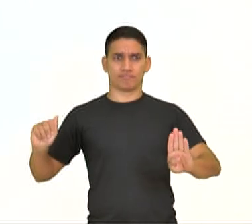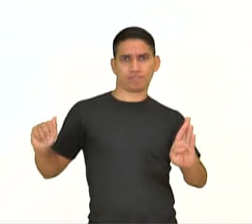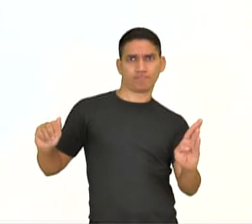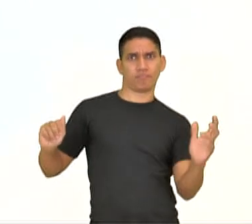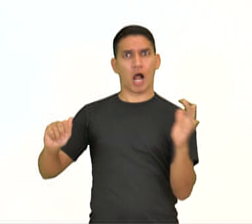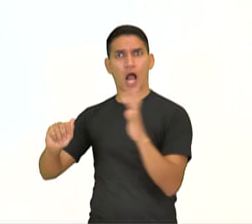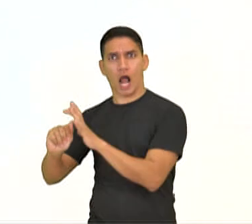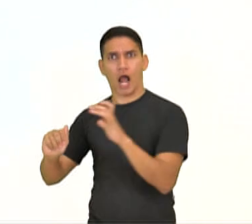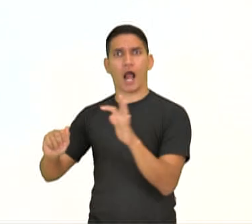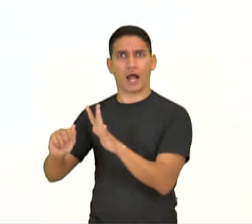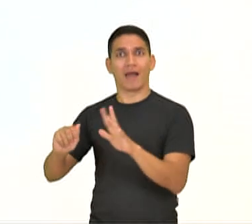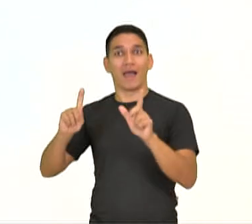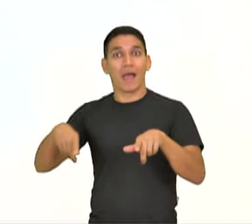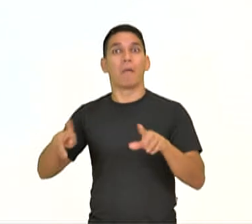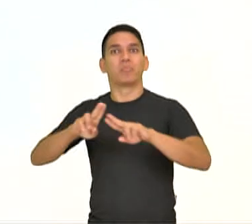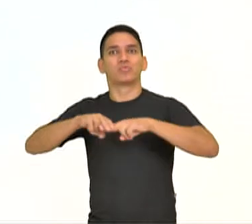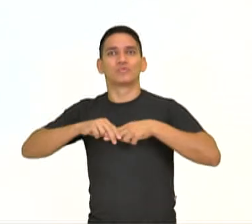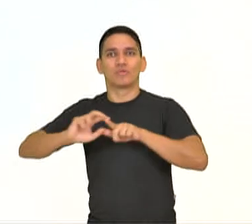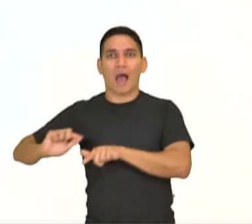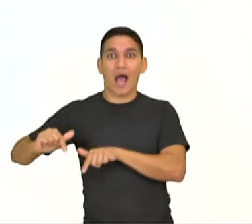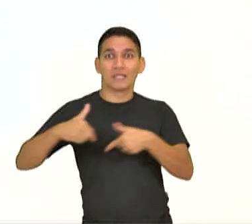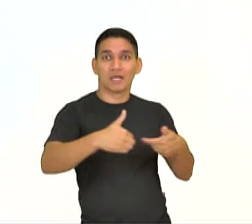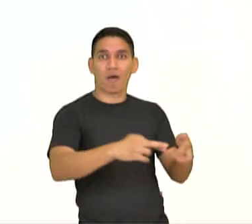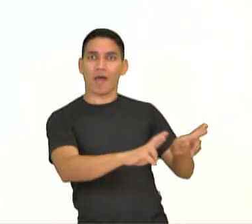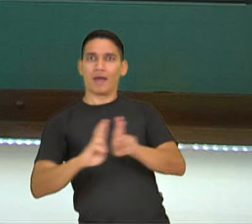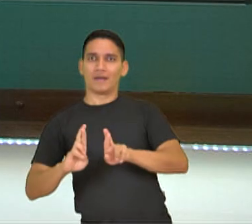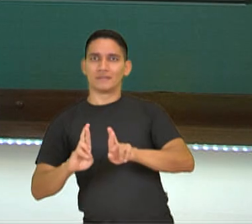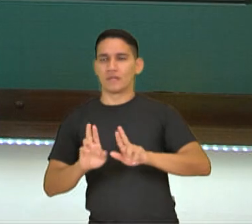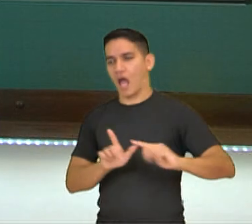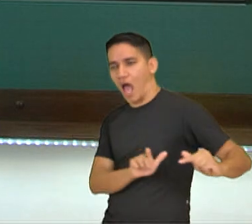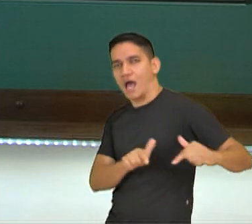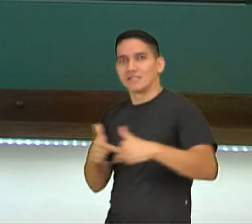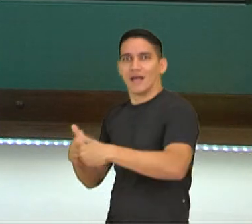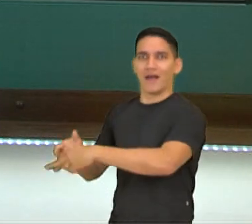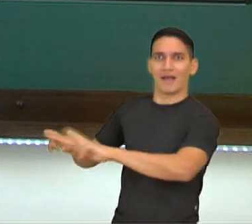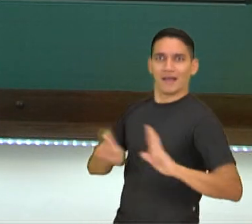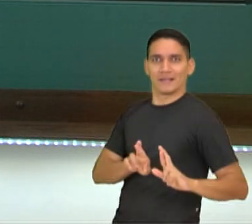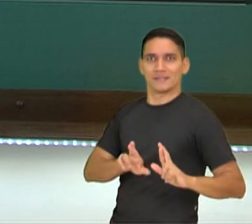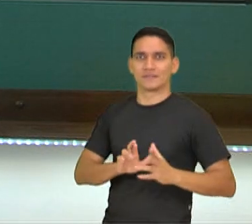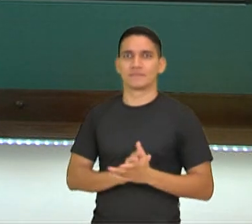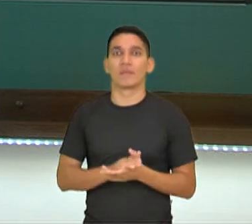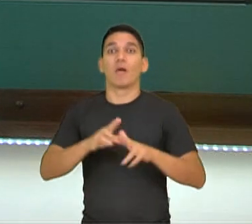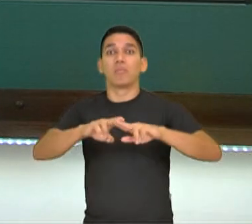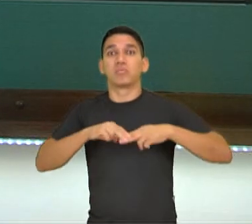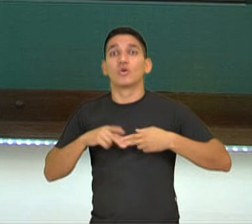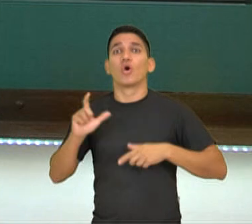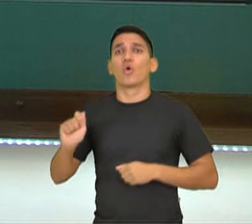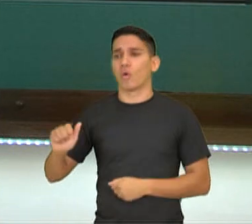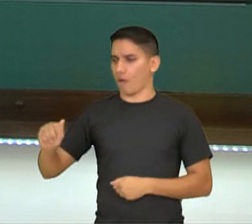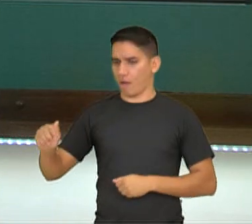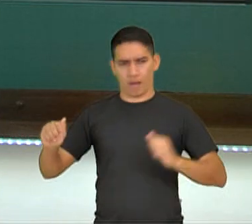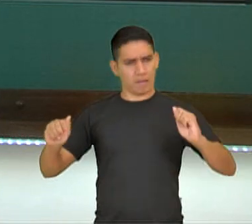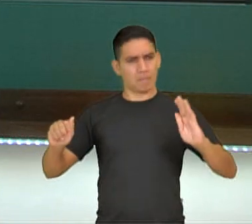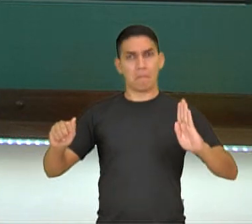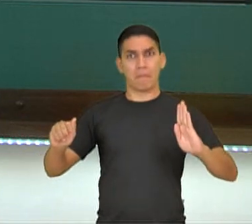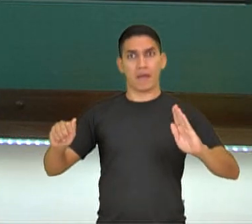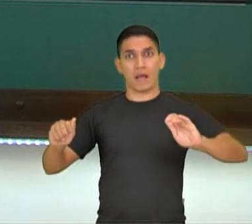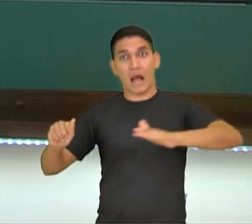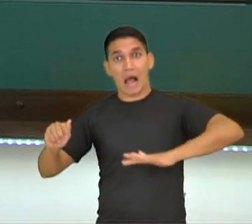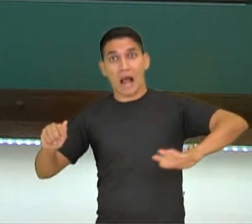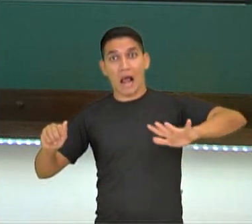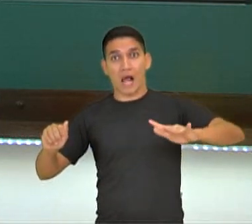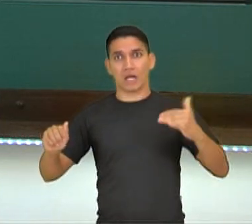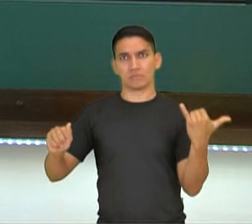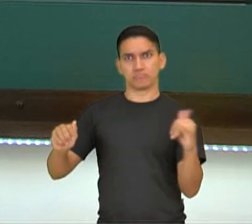reação. Essas forças trocadas são iguais e quem atua em A é o campo de B. É o campo de B que